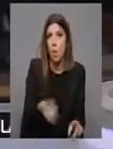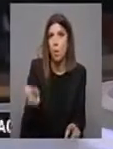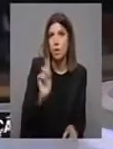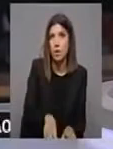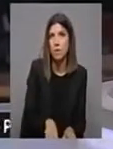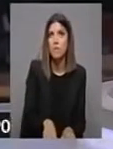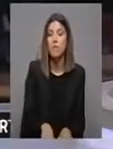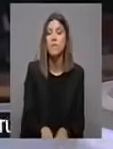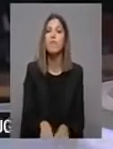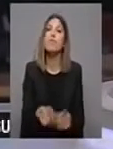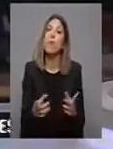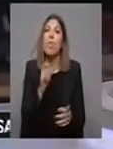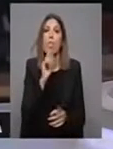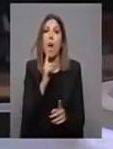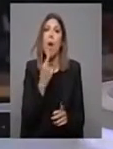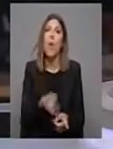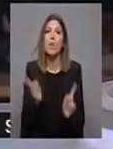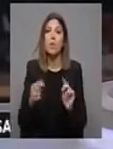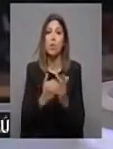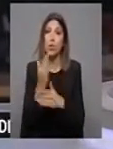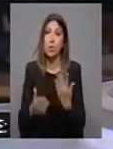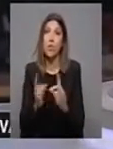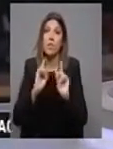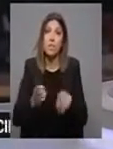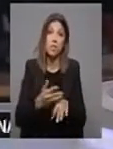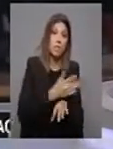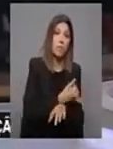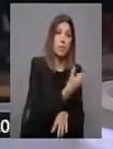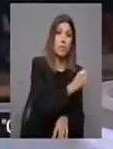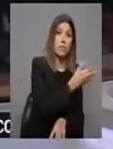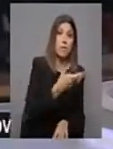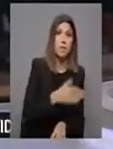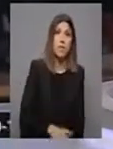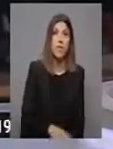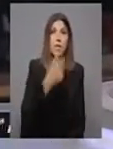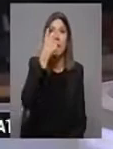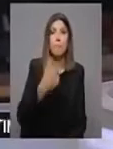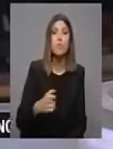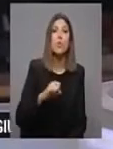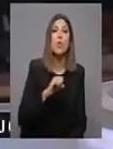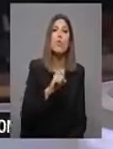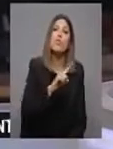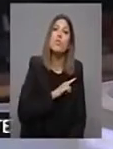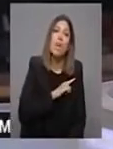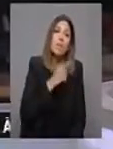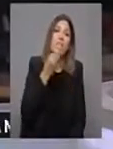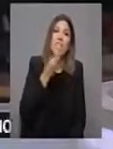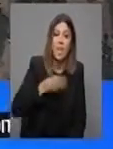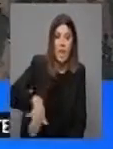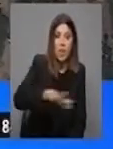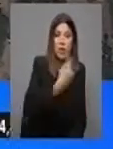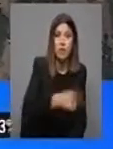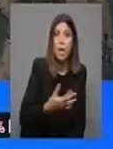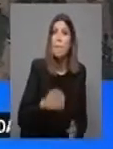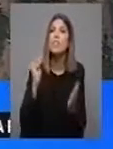iniciámos, como disse bem, em 2017. Todos os proprietários que têm terrenos, têm a sua propriedade rústica, mas que não está registada, e